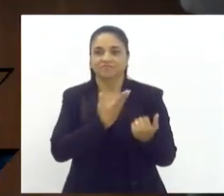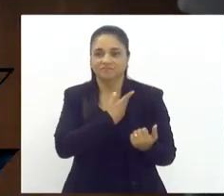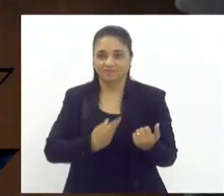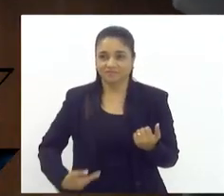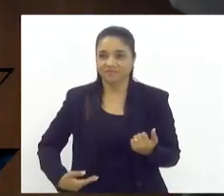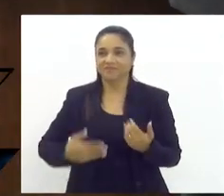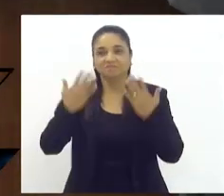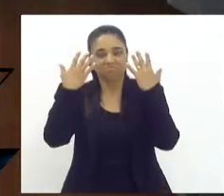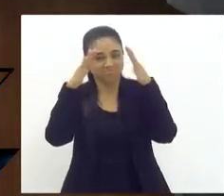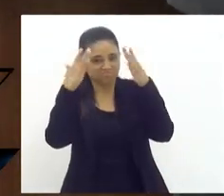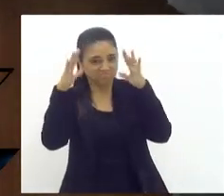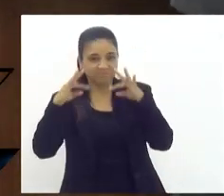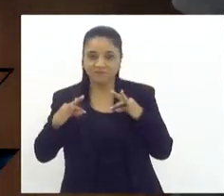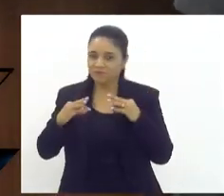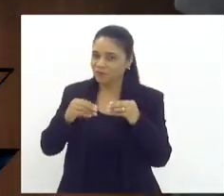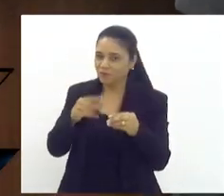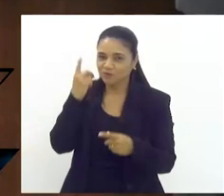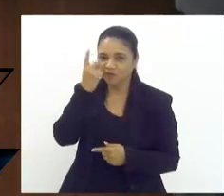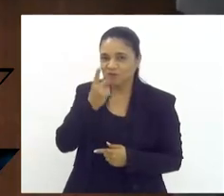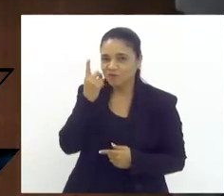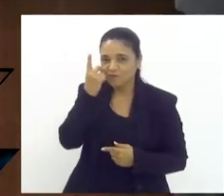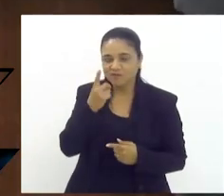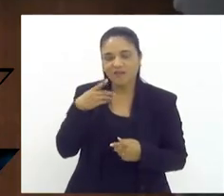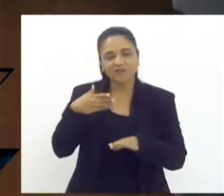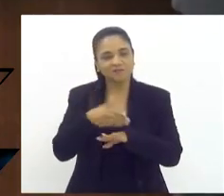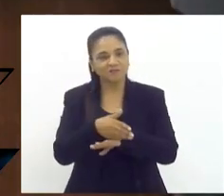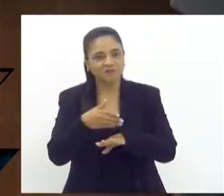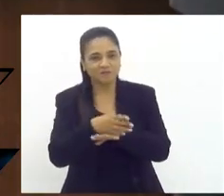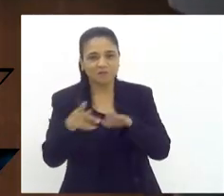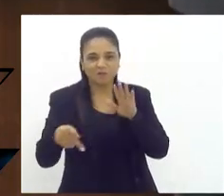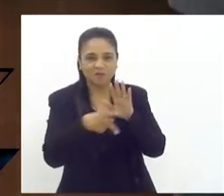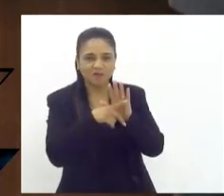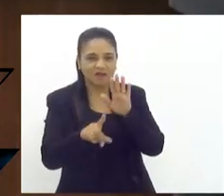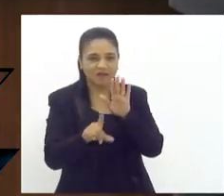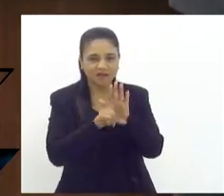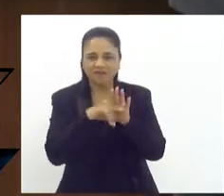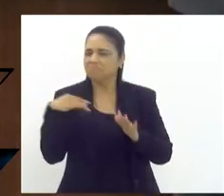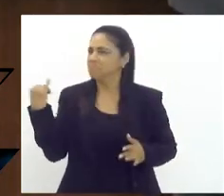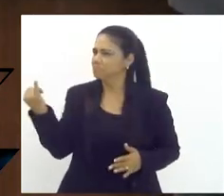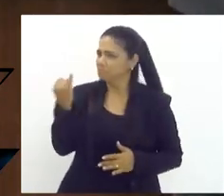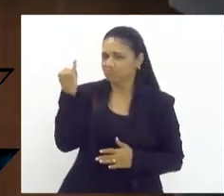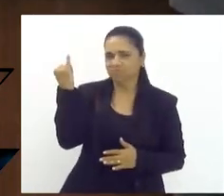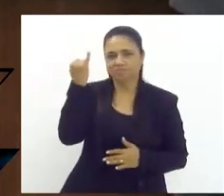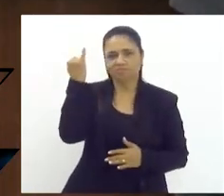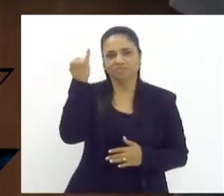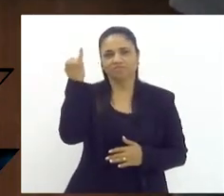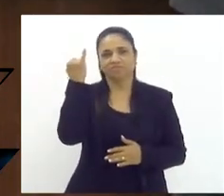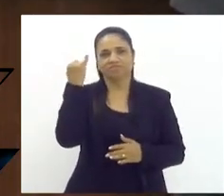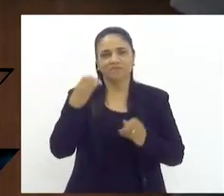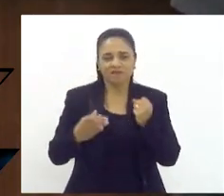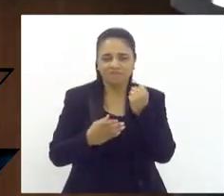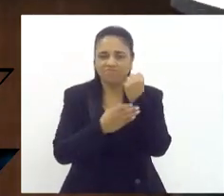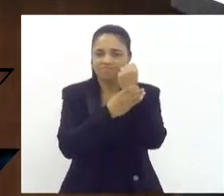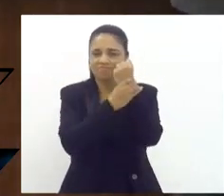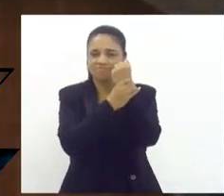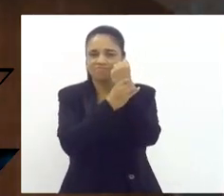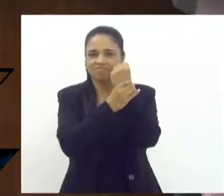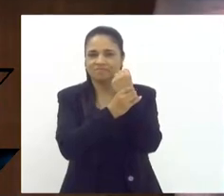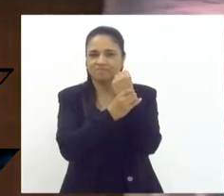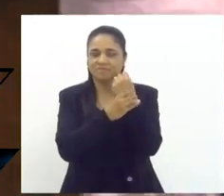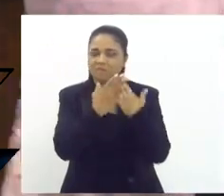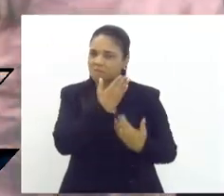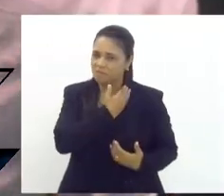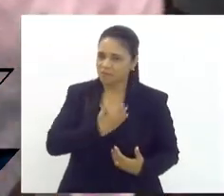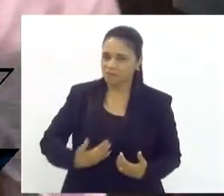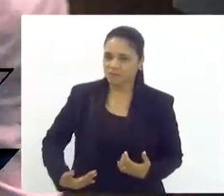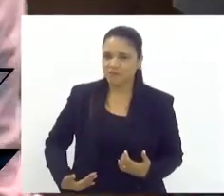parabenizar todos os deputados que participa desse projeto projeto muito importante para a gente Segurança Pública meu